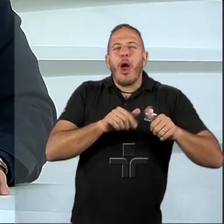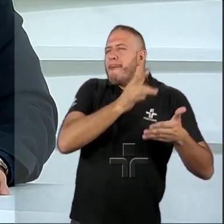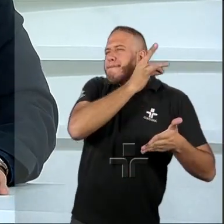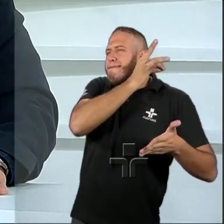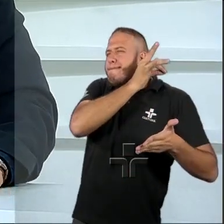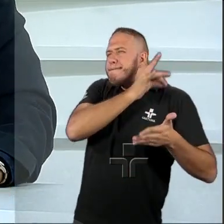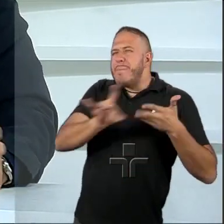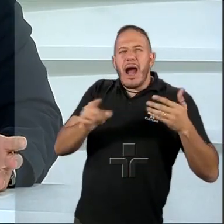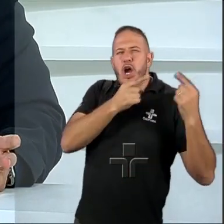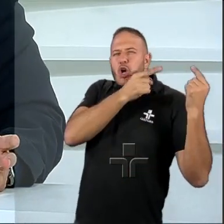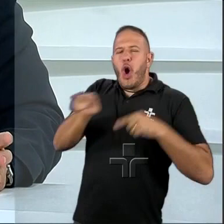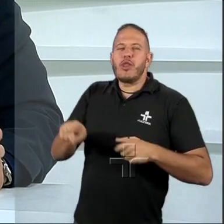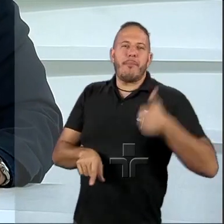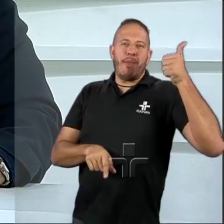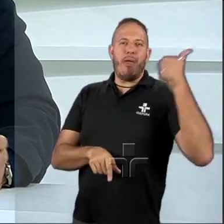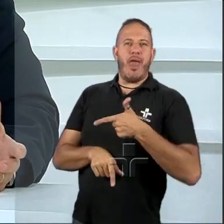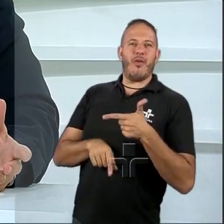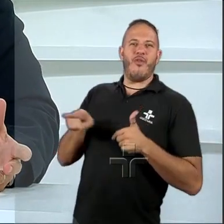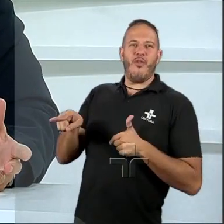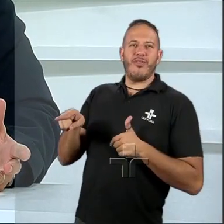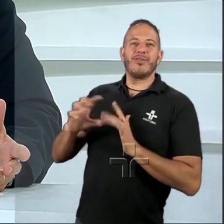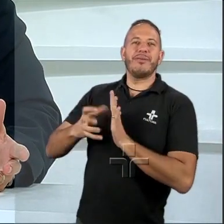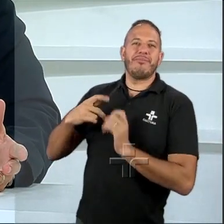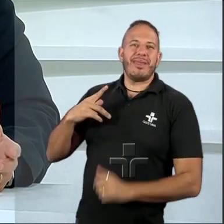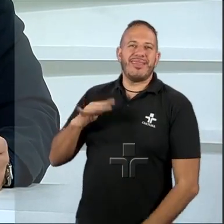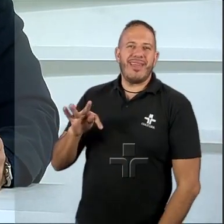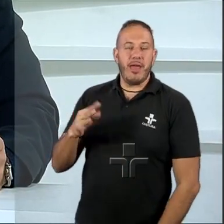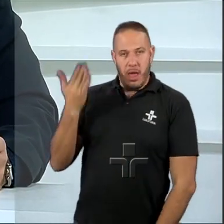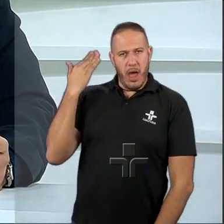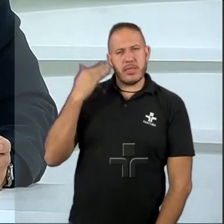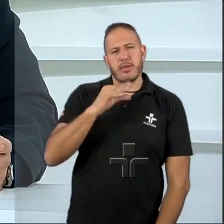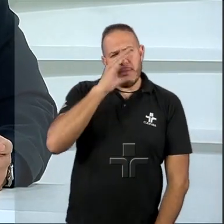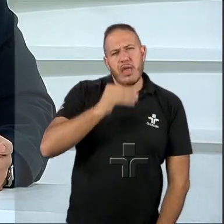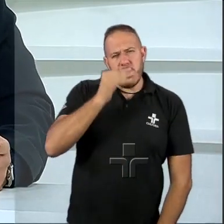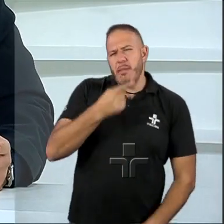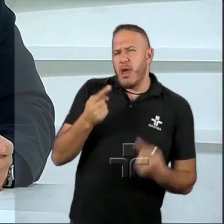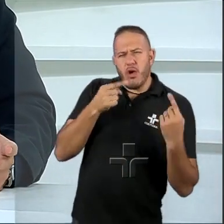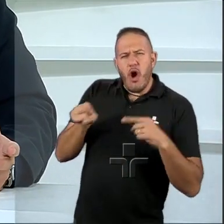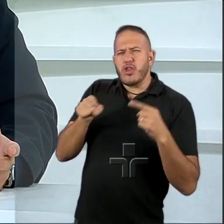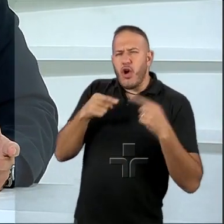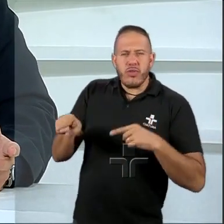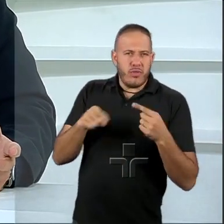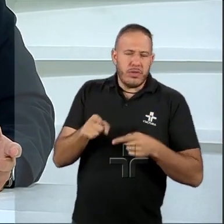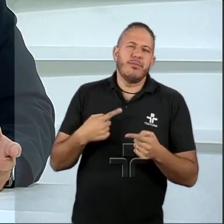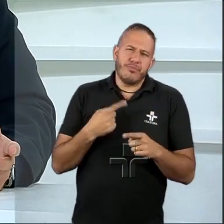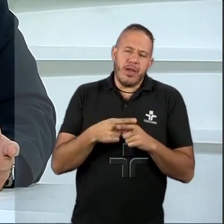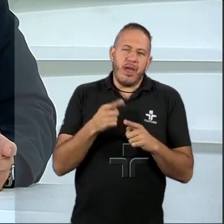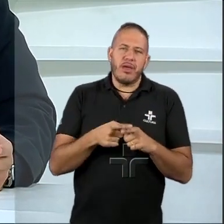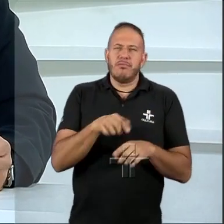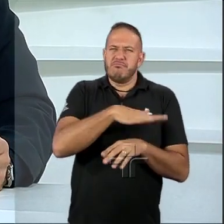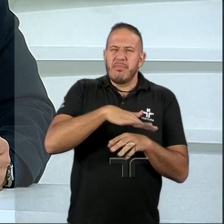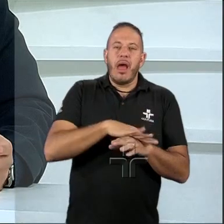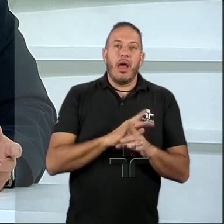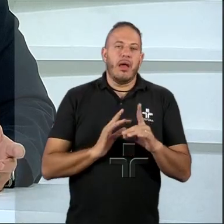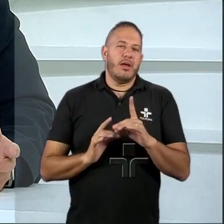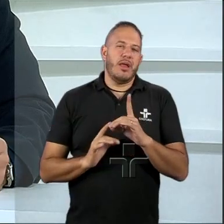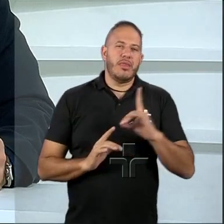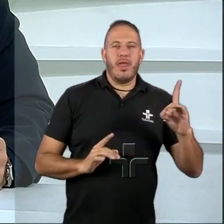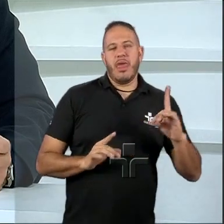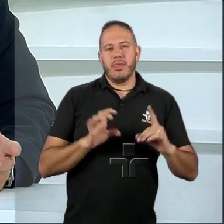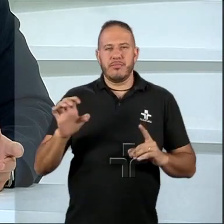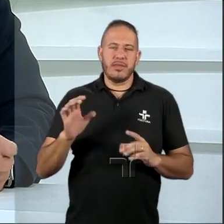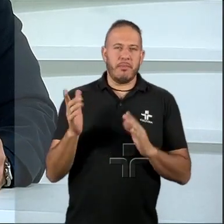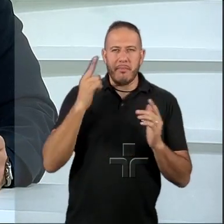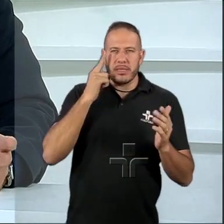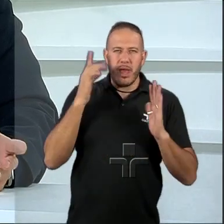né? Durante um bom tempo, o PSDB ocupou esse papel, até porque a direita tradicional havia declinado, se a gente pensar no malufismo,